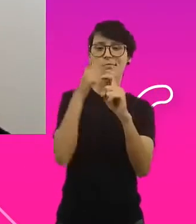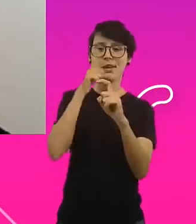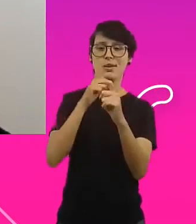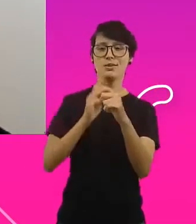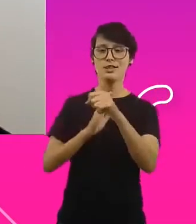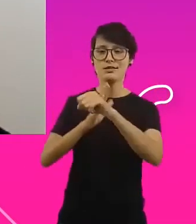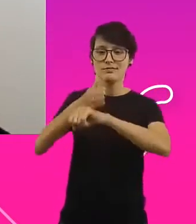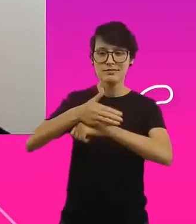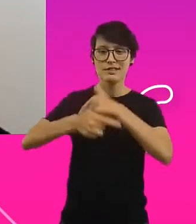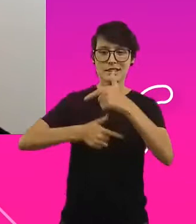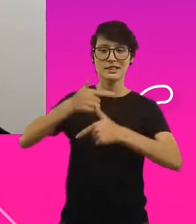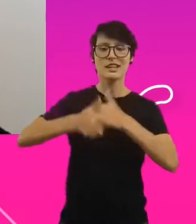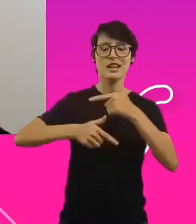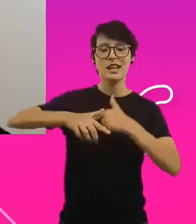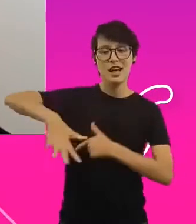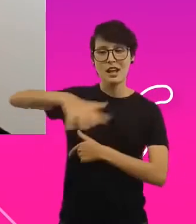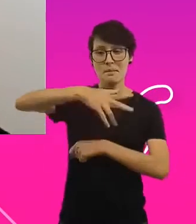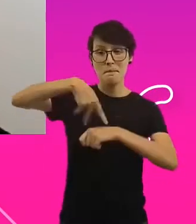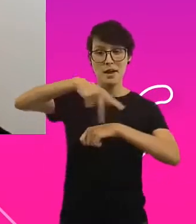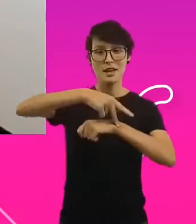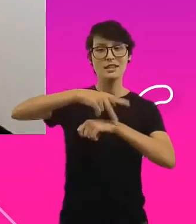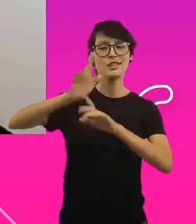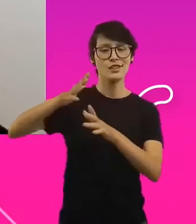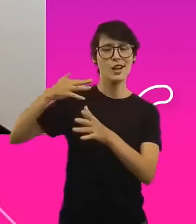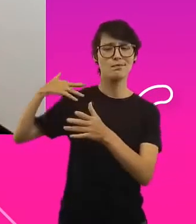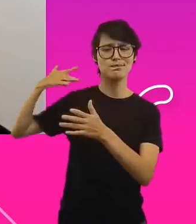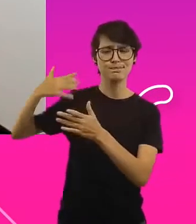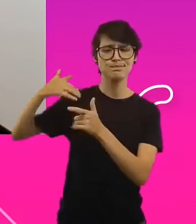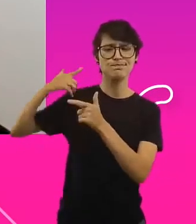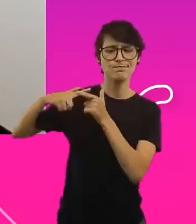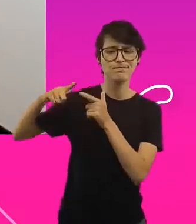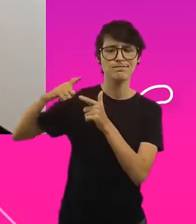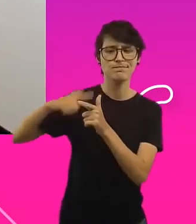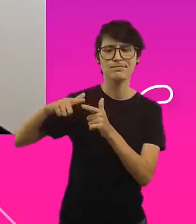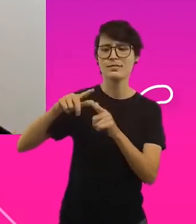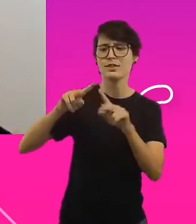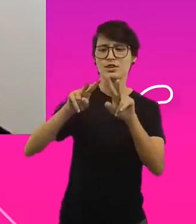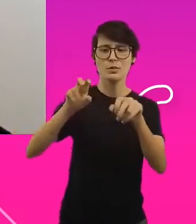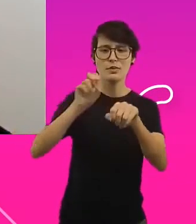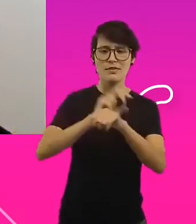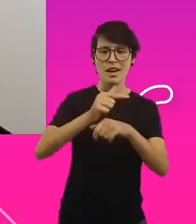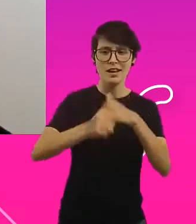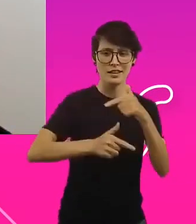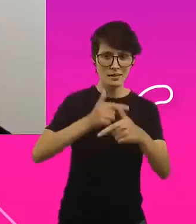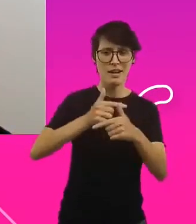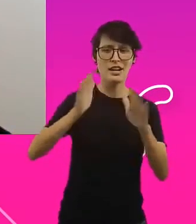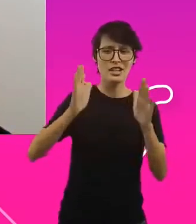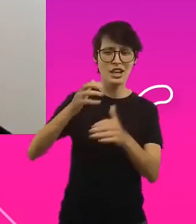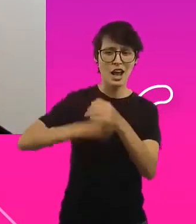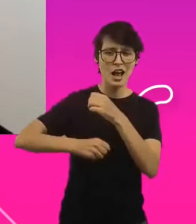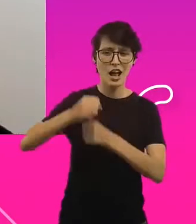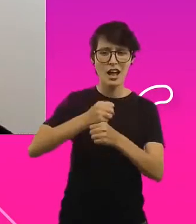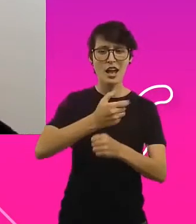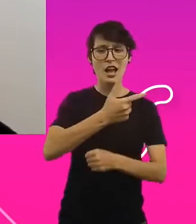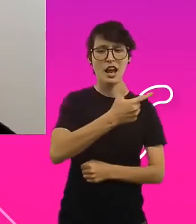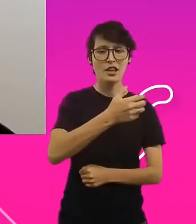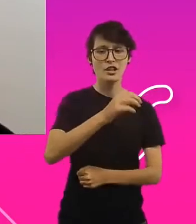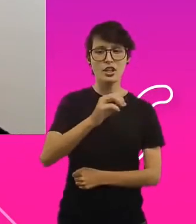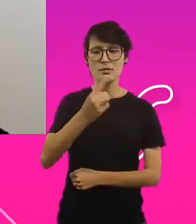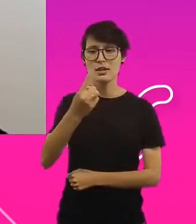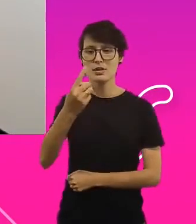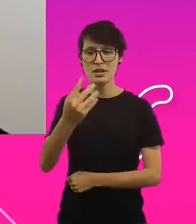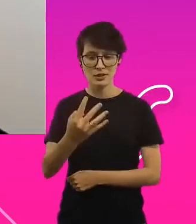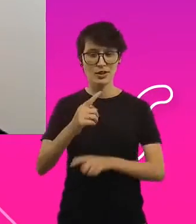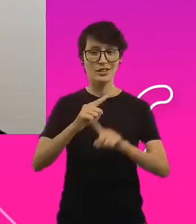A gente já vem numa crise relacionada a emprego desde 2014, mas a pandemia ela traz desafios